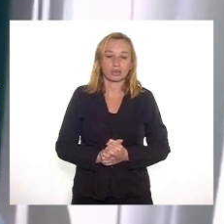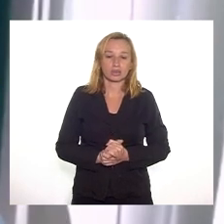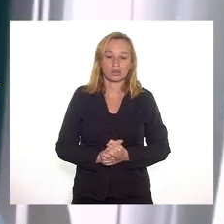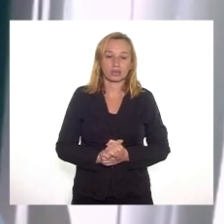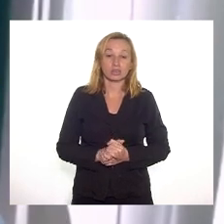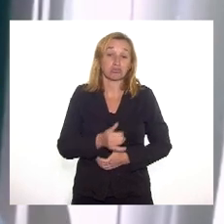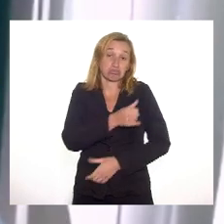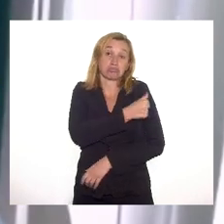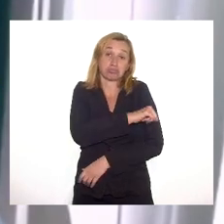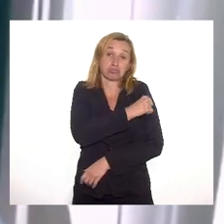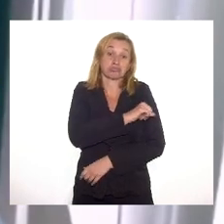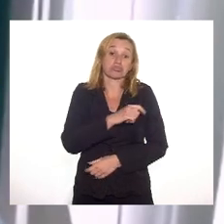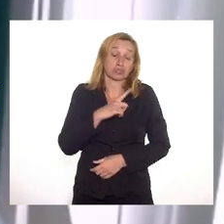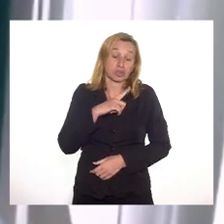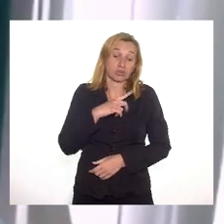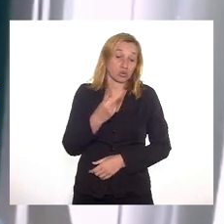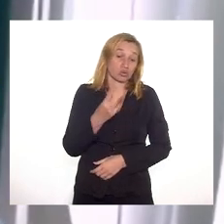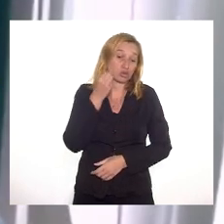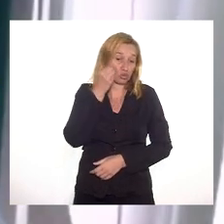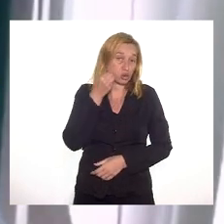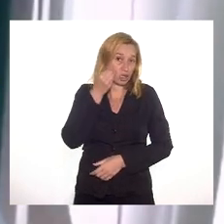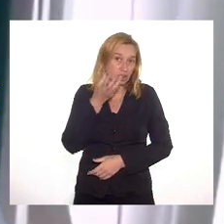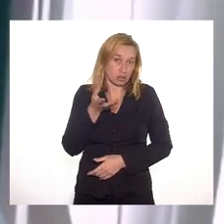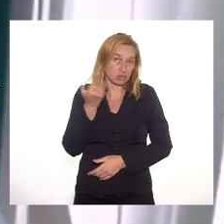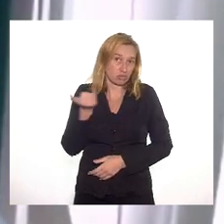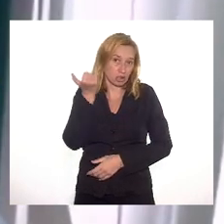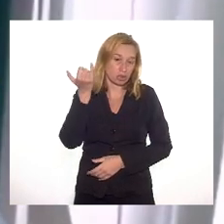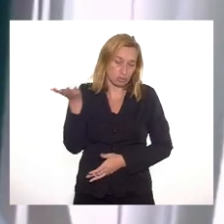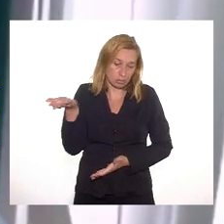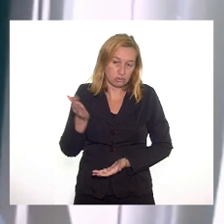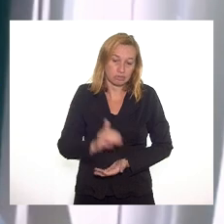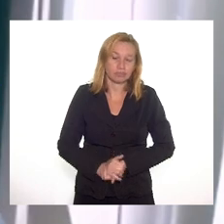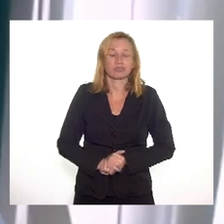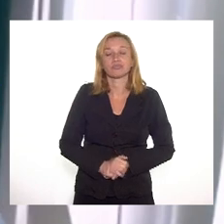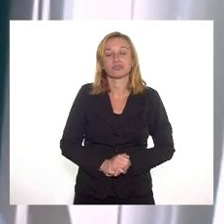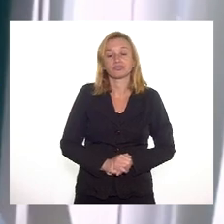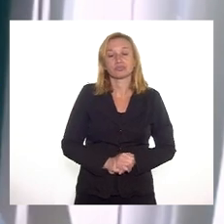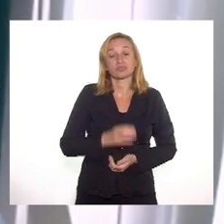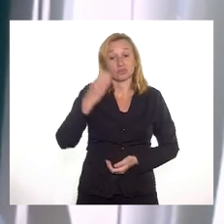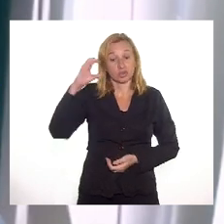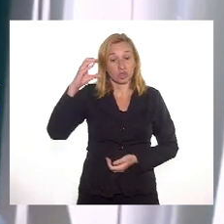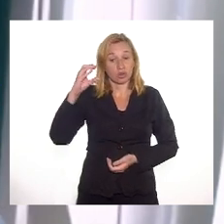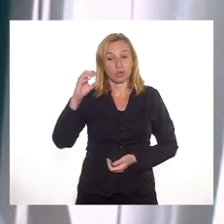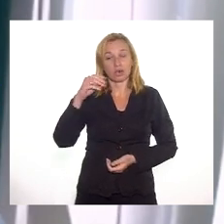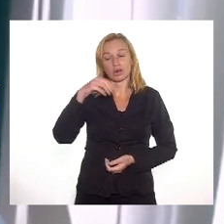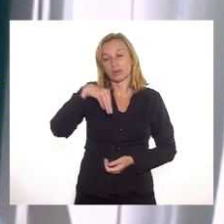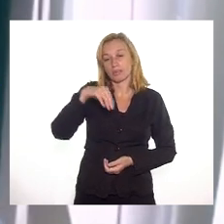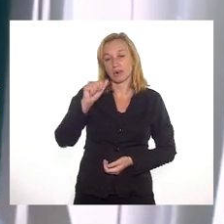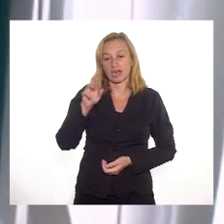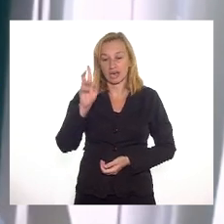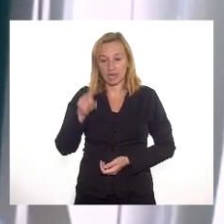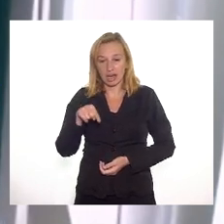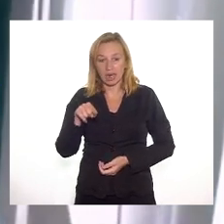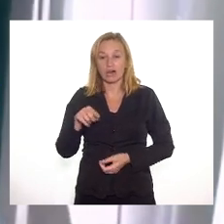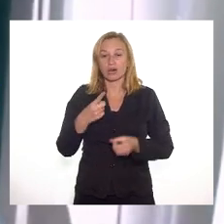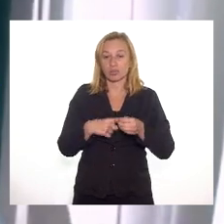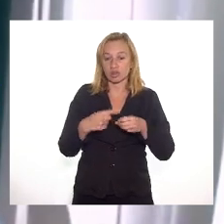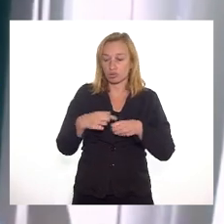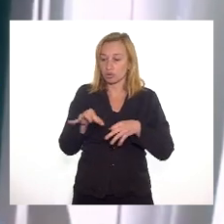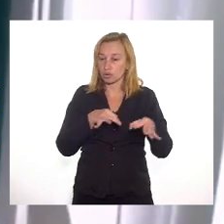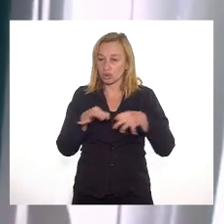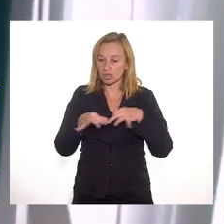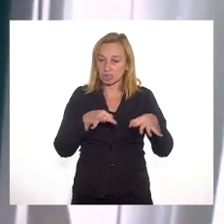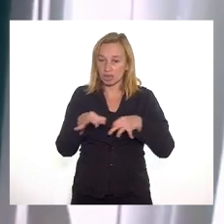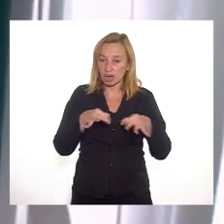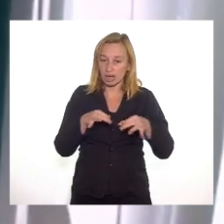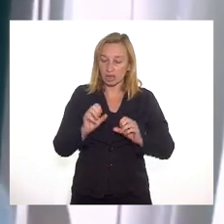No Rio de Janeiro, nós temos duas experiências importantes, em Niterói e em Maricá, municípios que se organizaram e buscaram